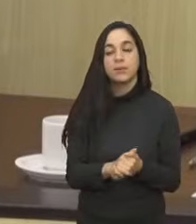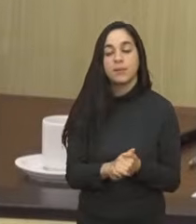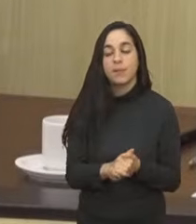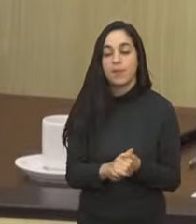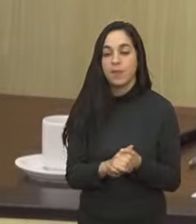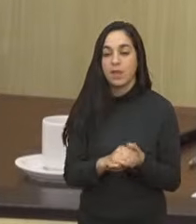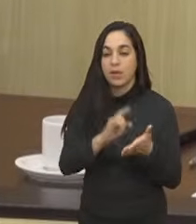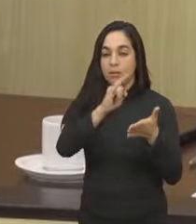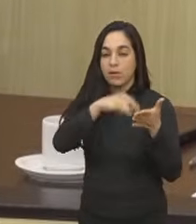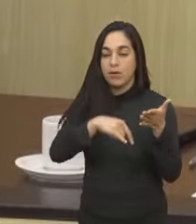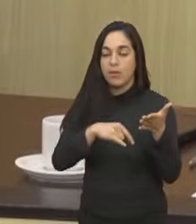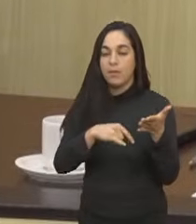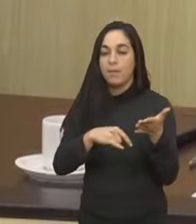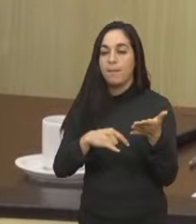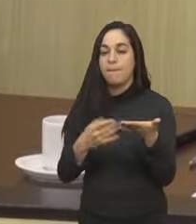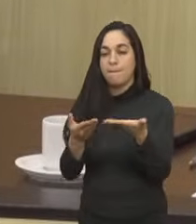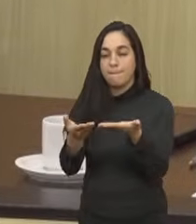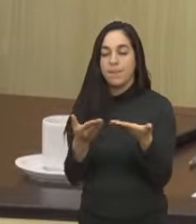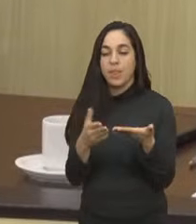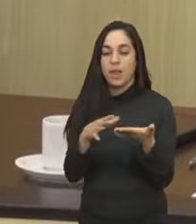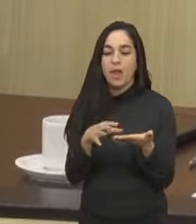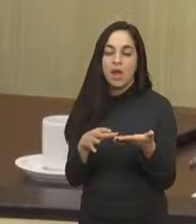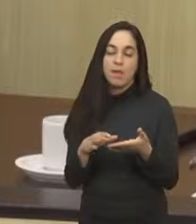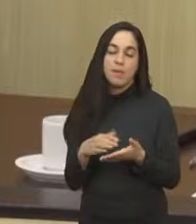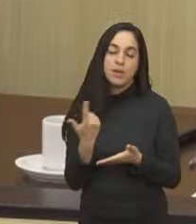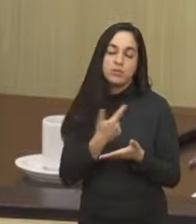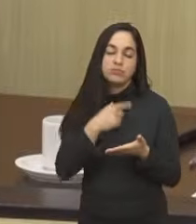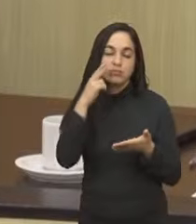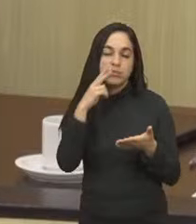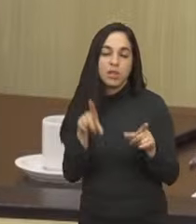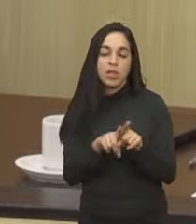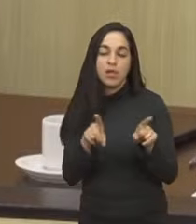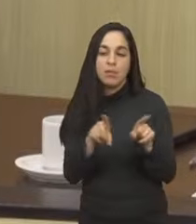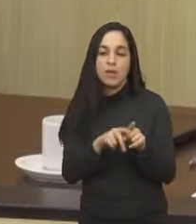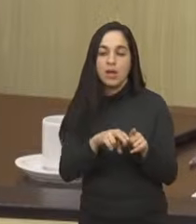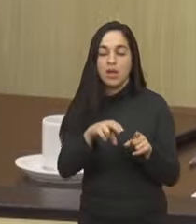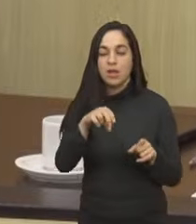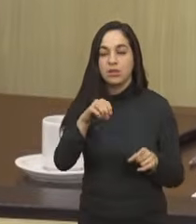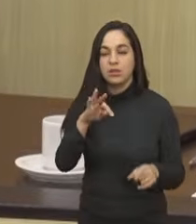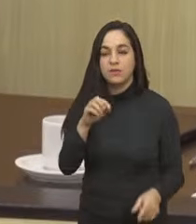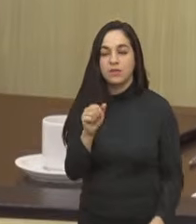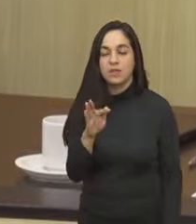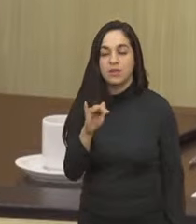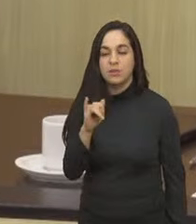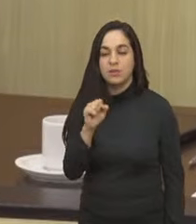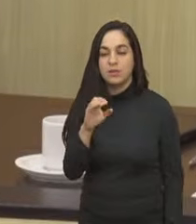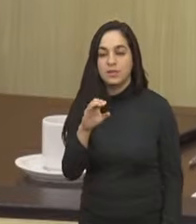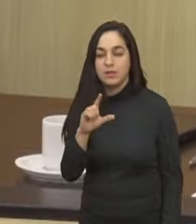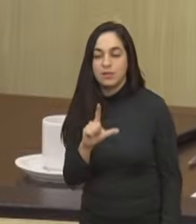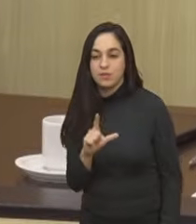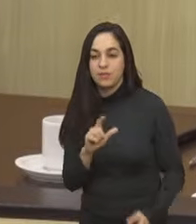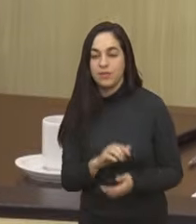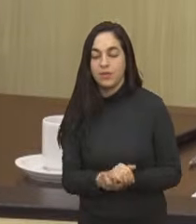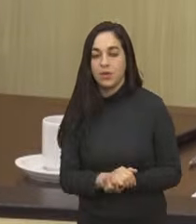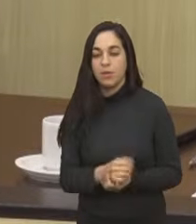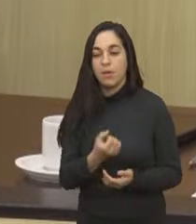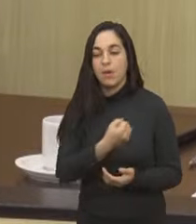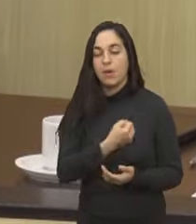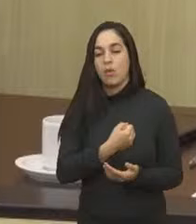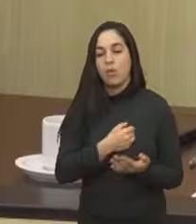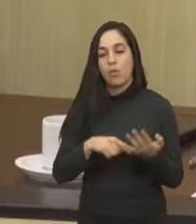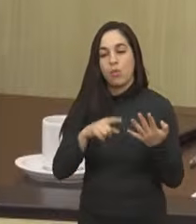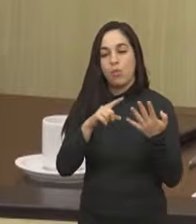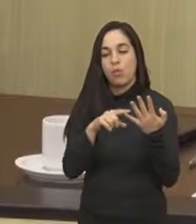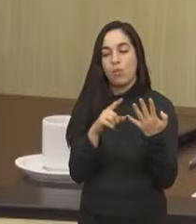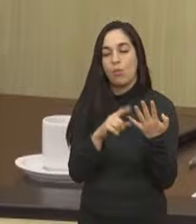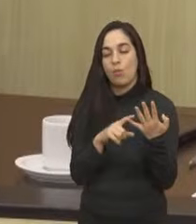cópia dos processos de contratação e das notas fiscais emitidas pelos artistas. 4. Qual o valor gasto